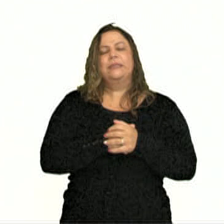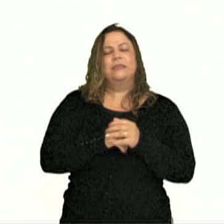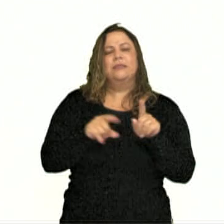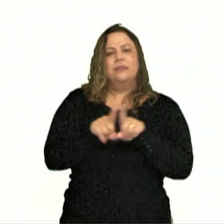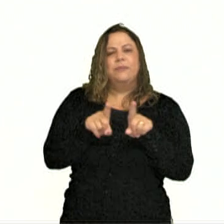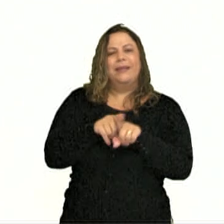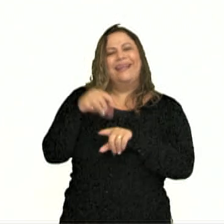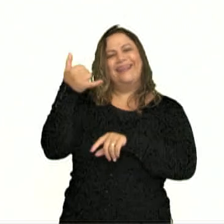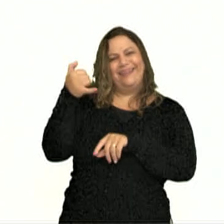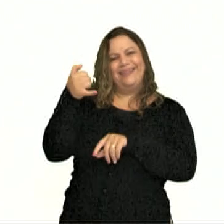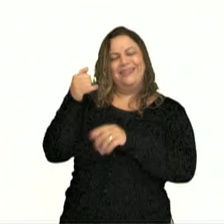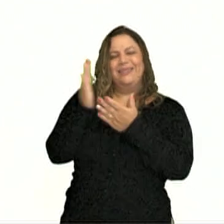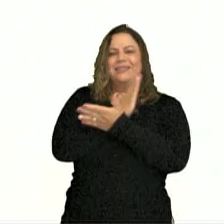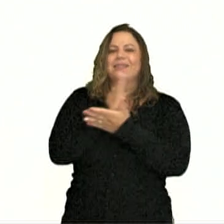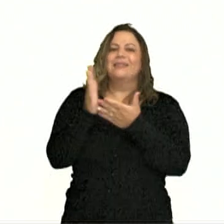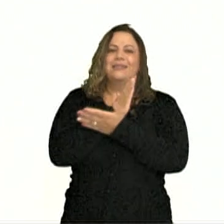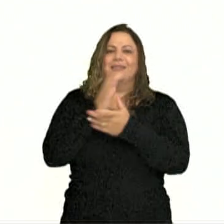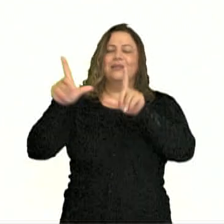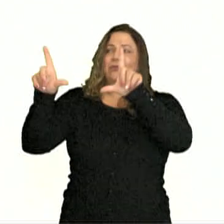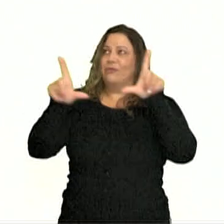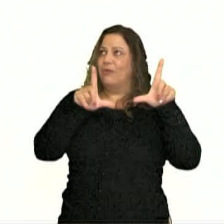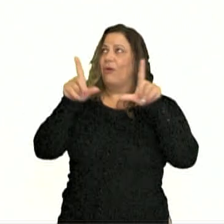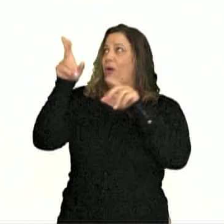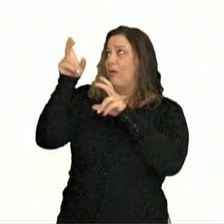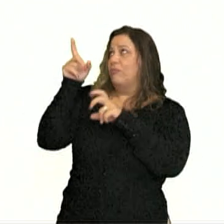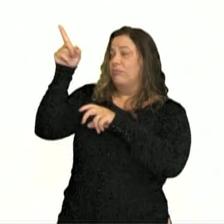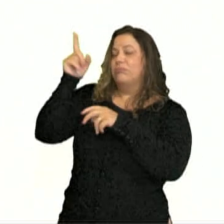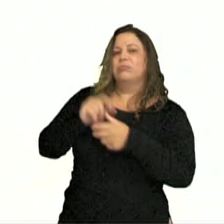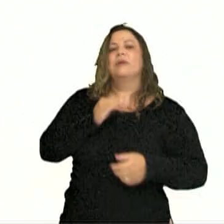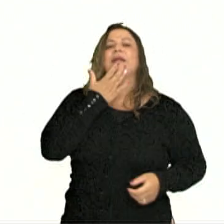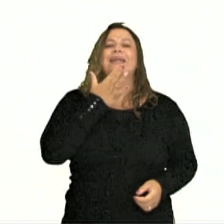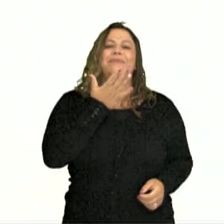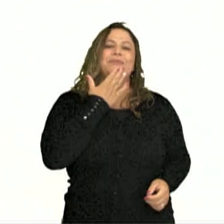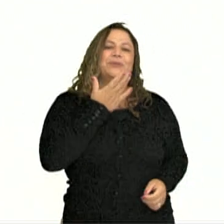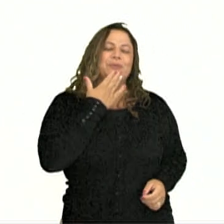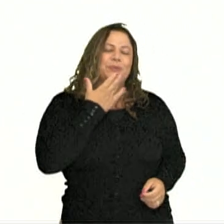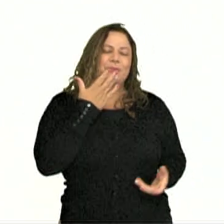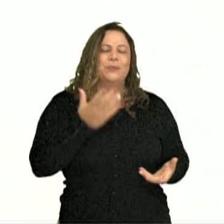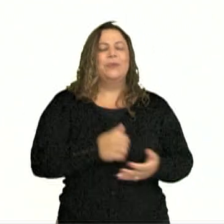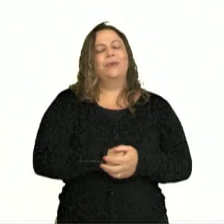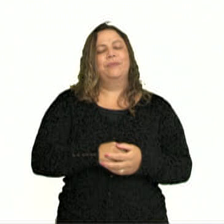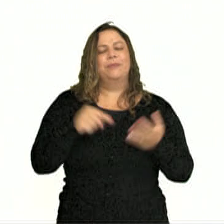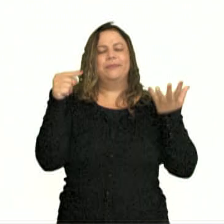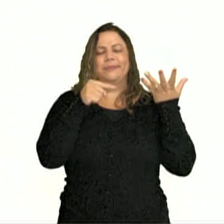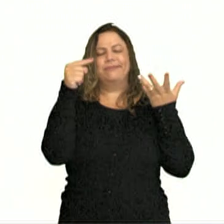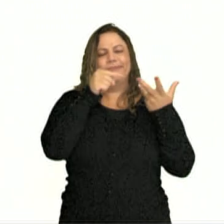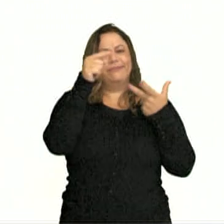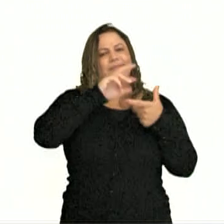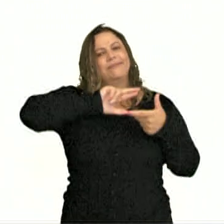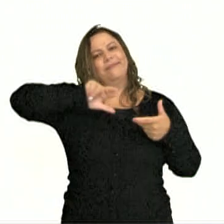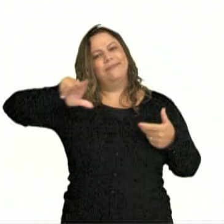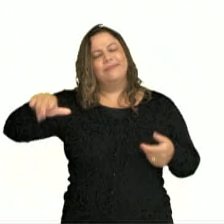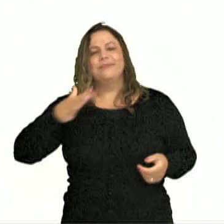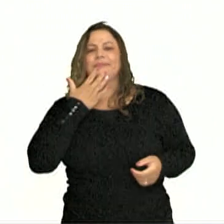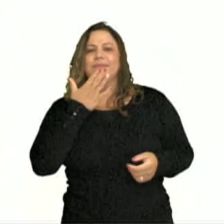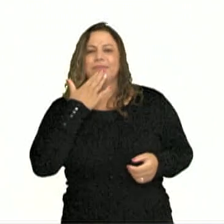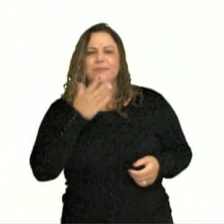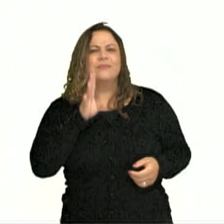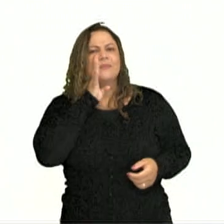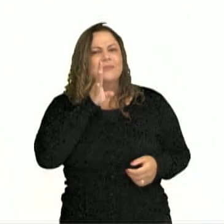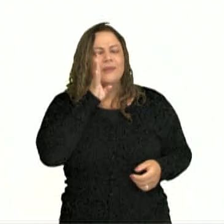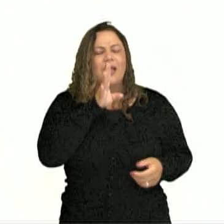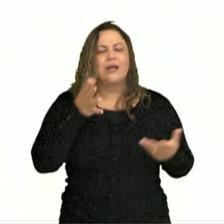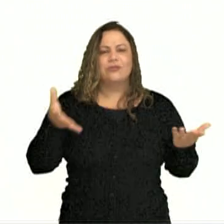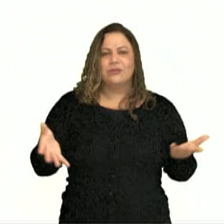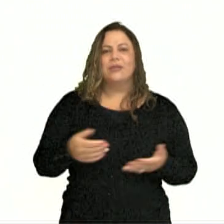esferográficas comuns ou lápis de cor coloridos, azul, vermelho, verde, enfim, há uma infinidade de cores. Sabe o que eu acho legal,